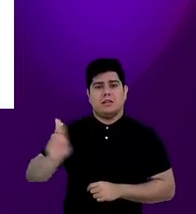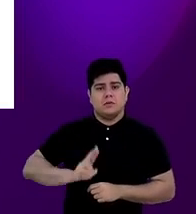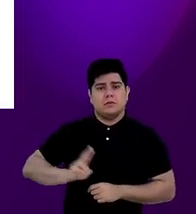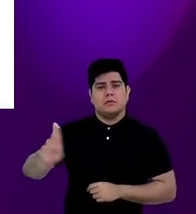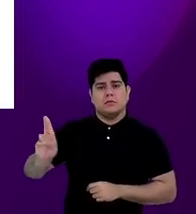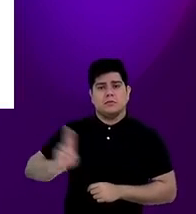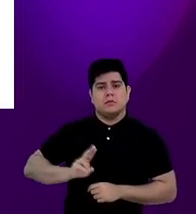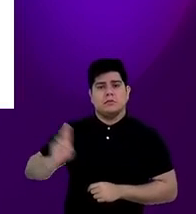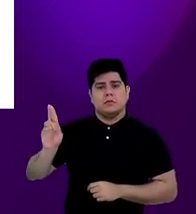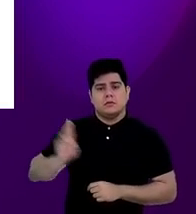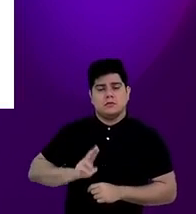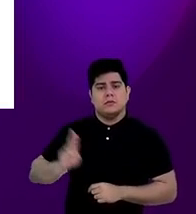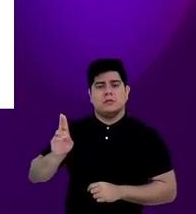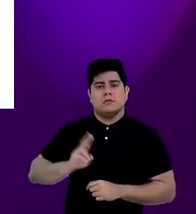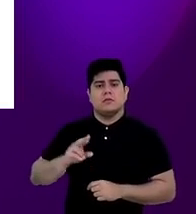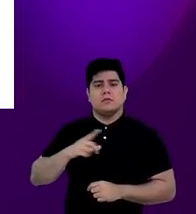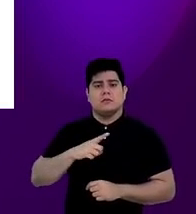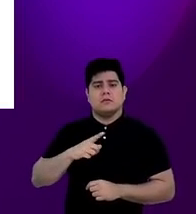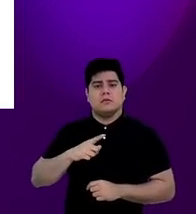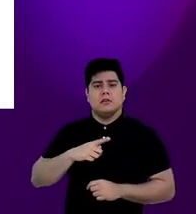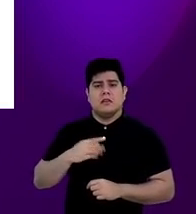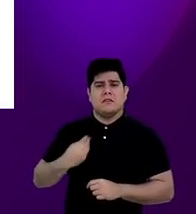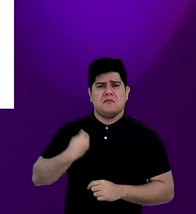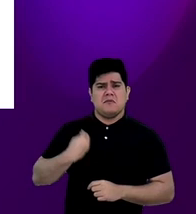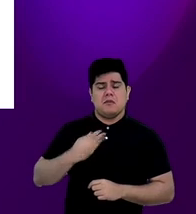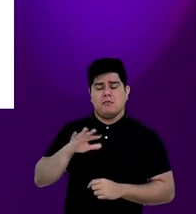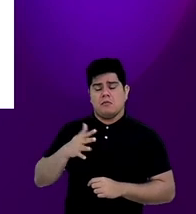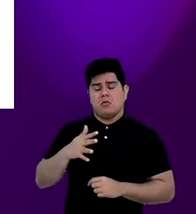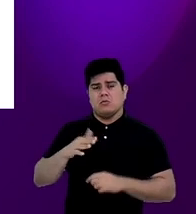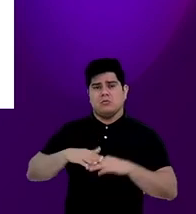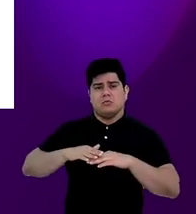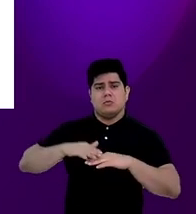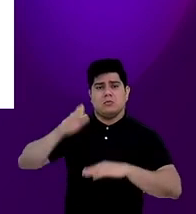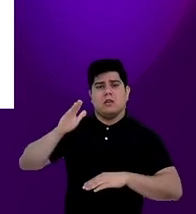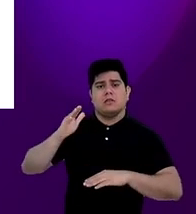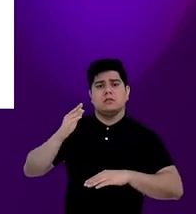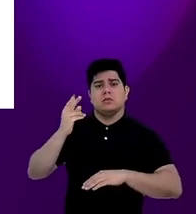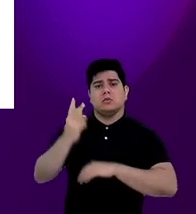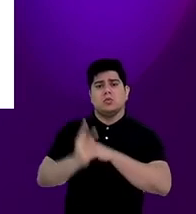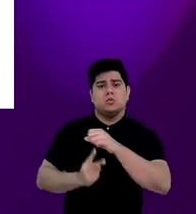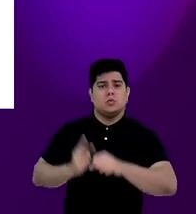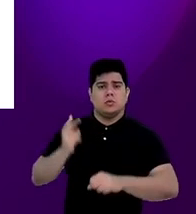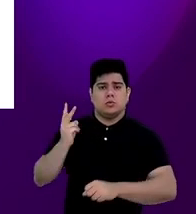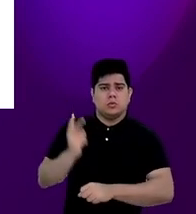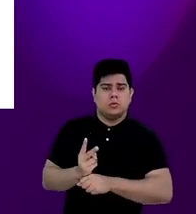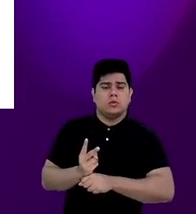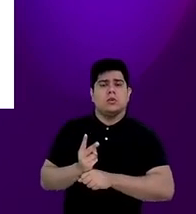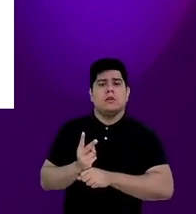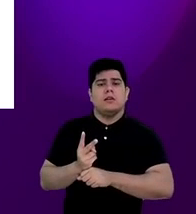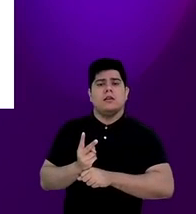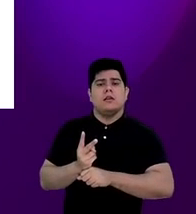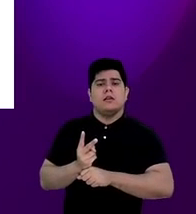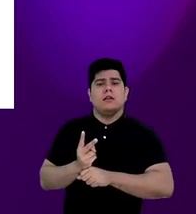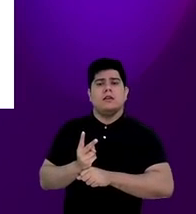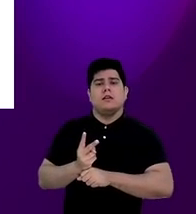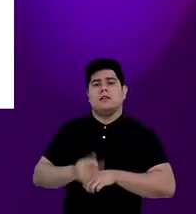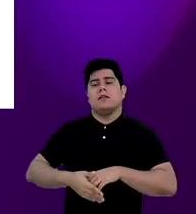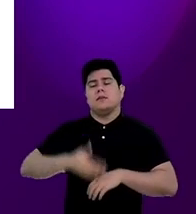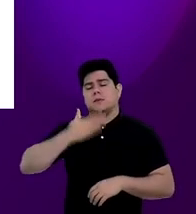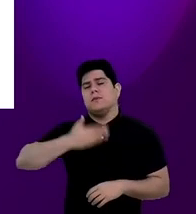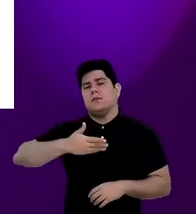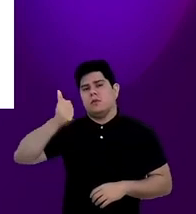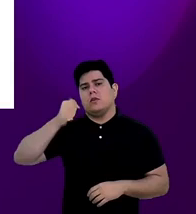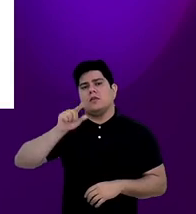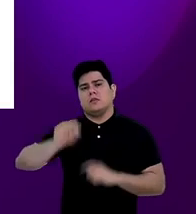respostas profundas, e uma sobrevida livre de progressão que está superior a 2 anos, muito melhor do que a gente